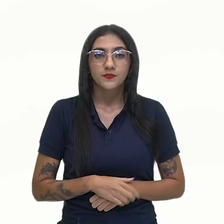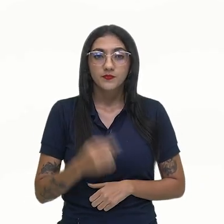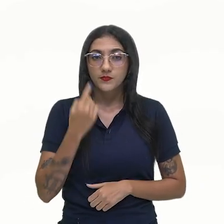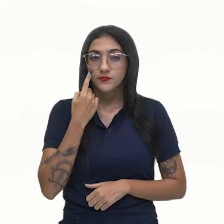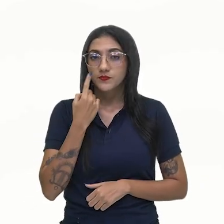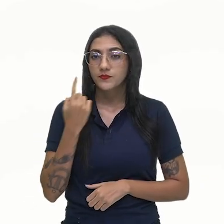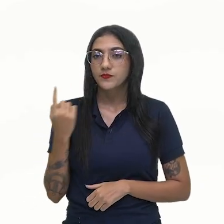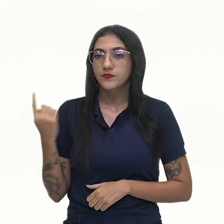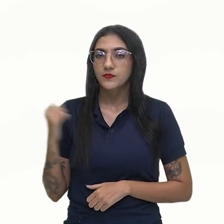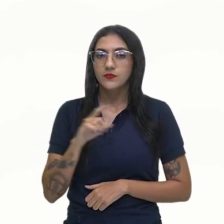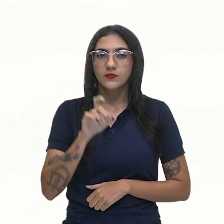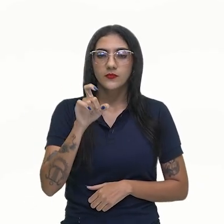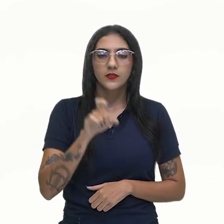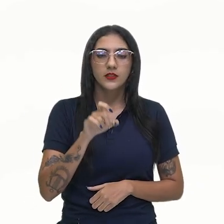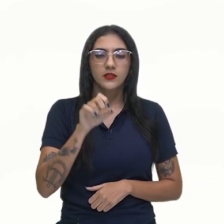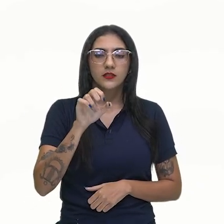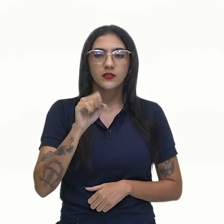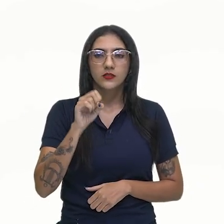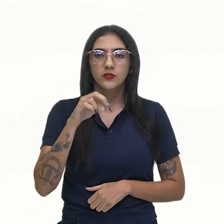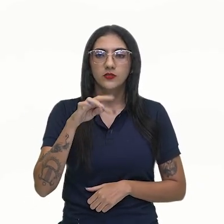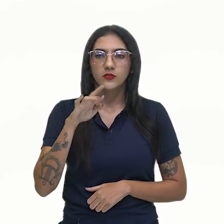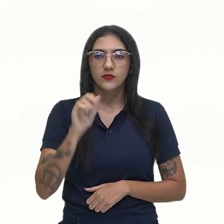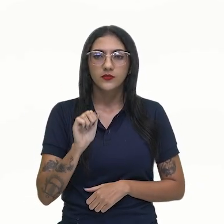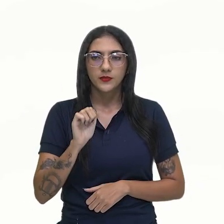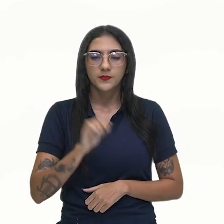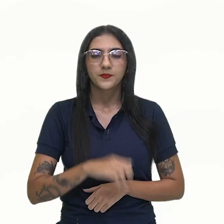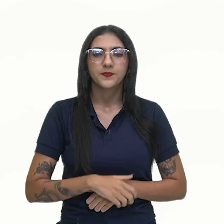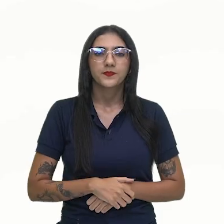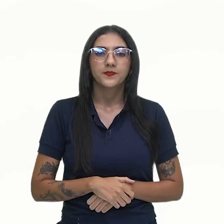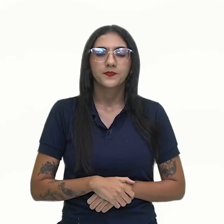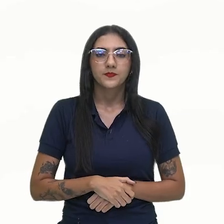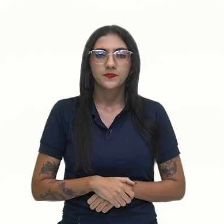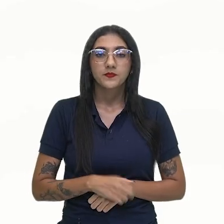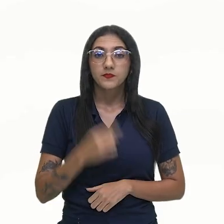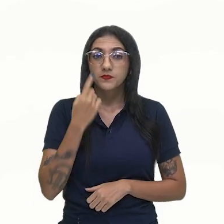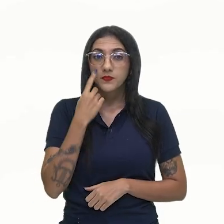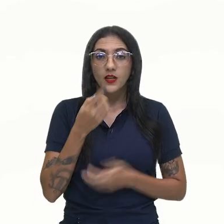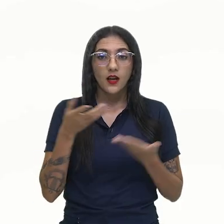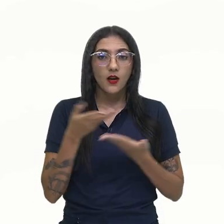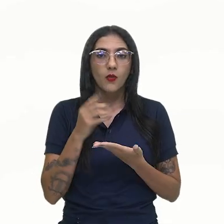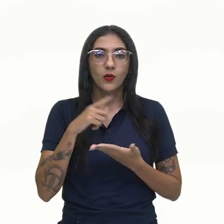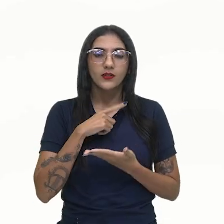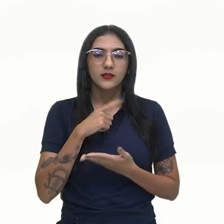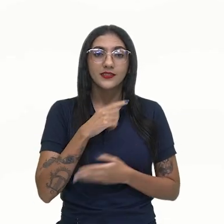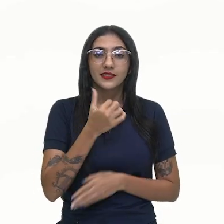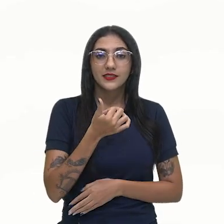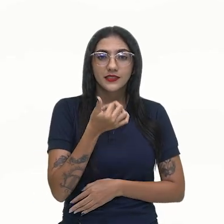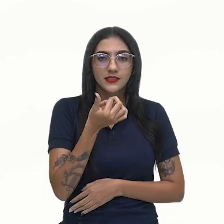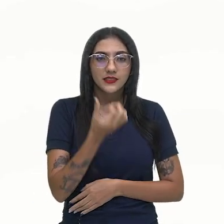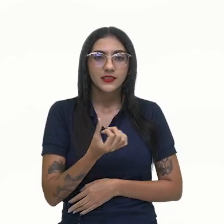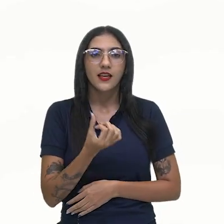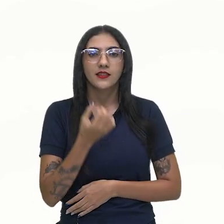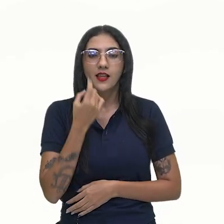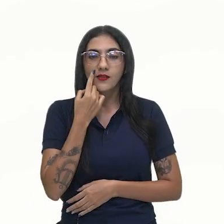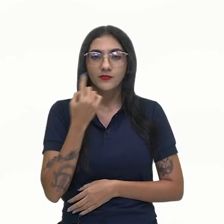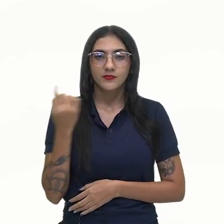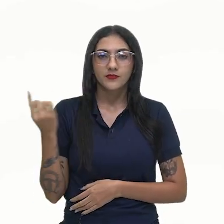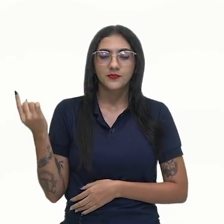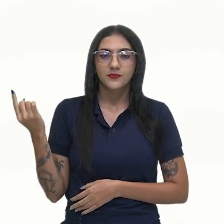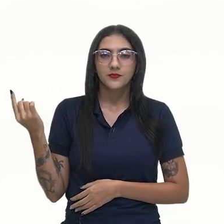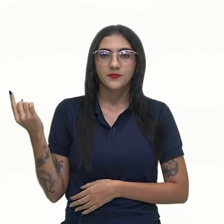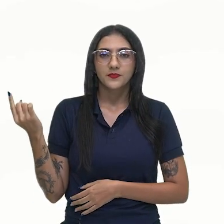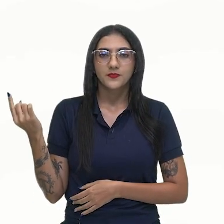o enxofre. 1s2, eu tenho que distribuir 16 elétrons. 2p6,